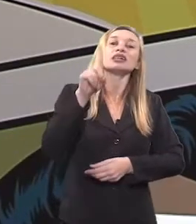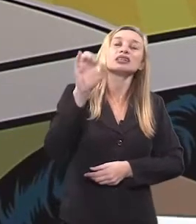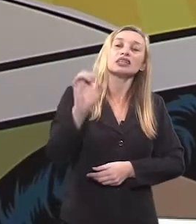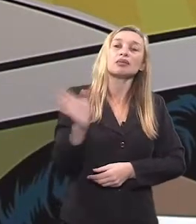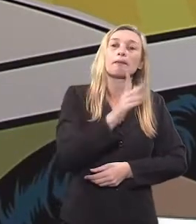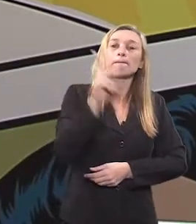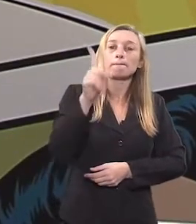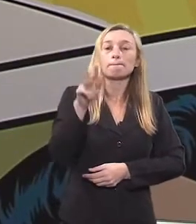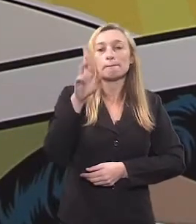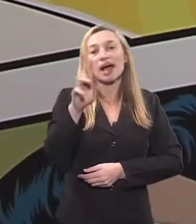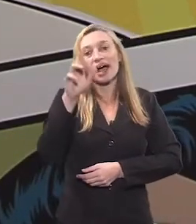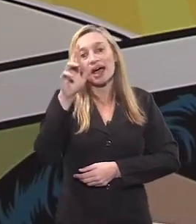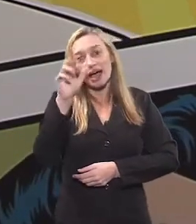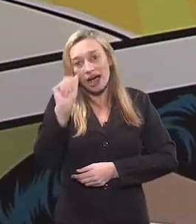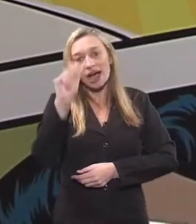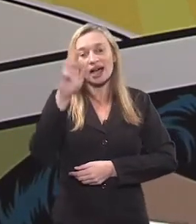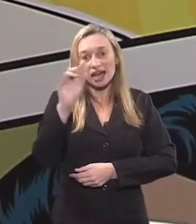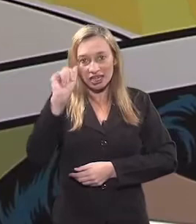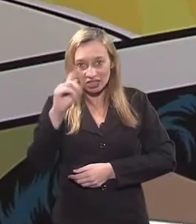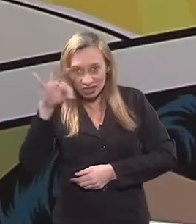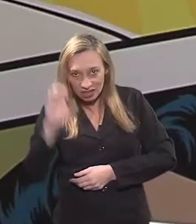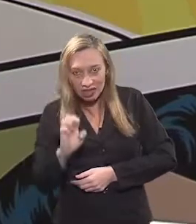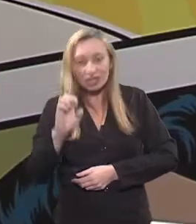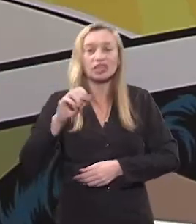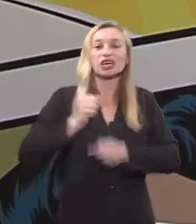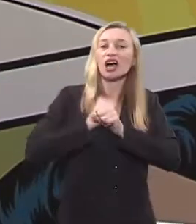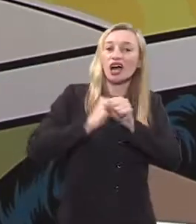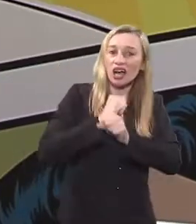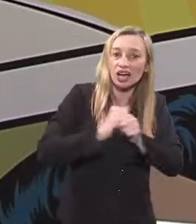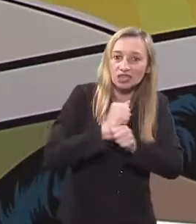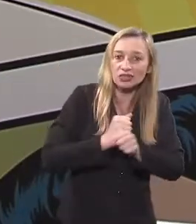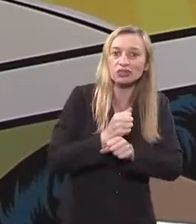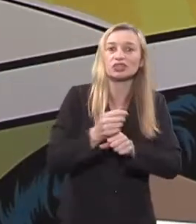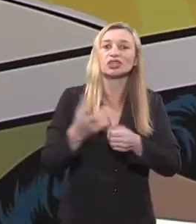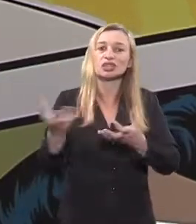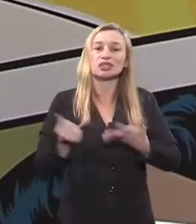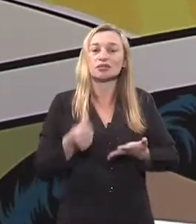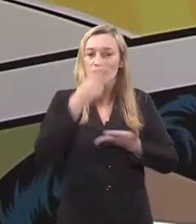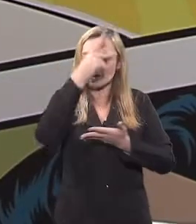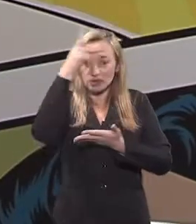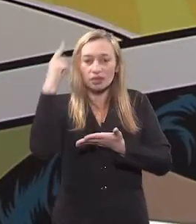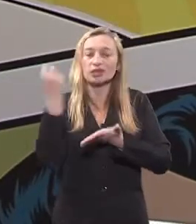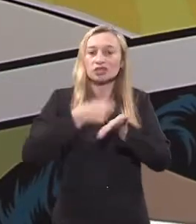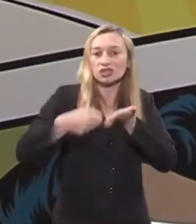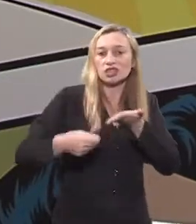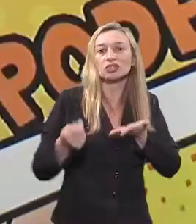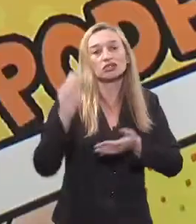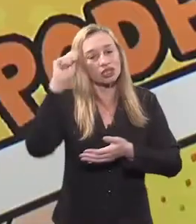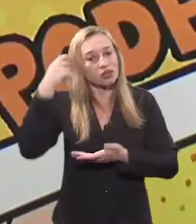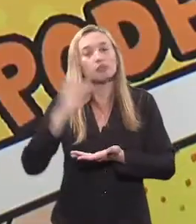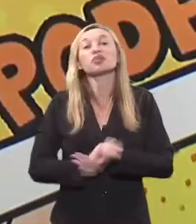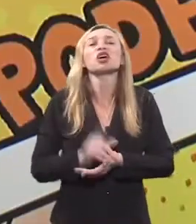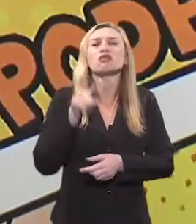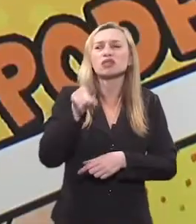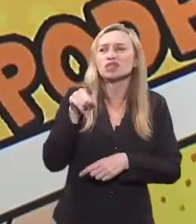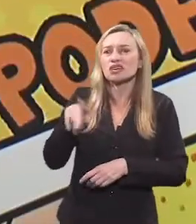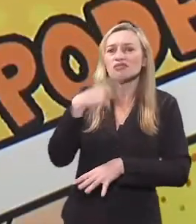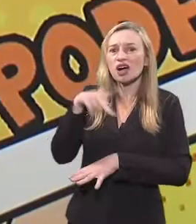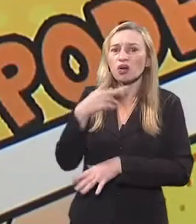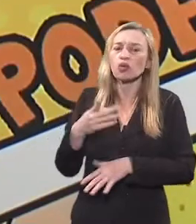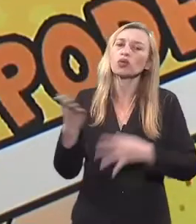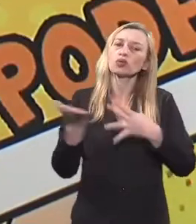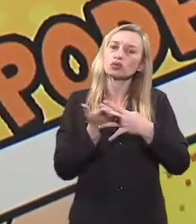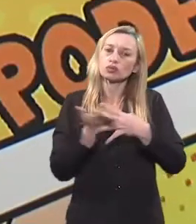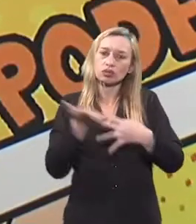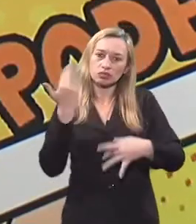por muito tempo, invisibilizou as nossas escritas. Você falou, tanto no